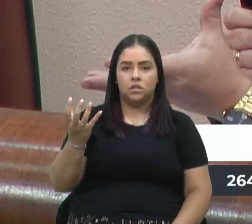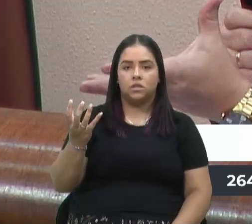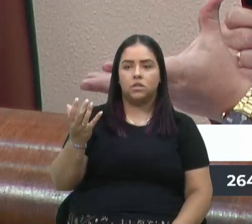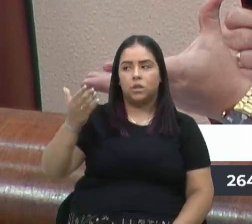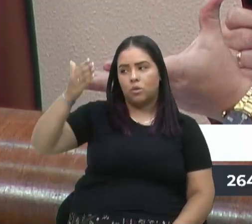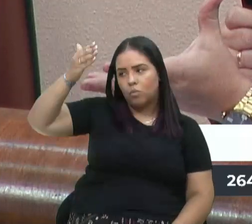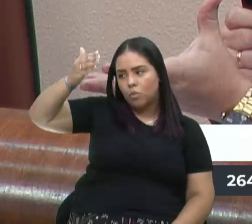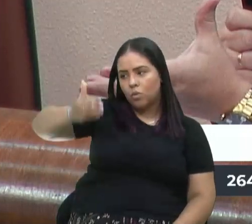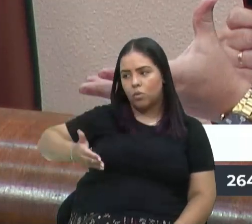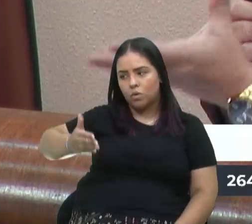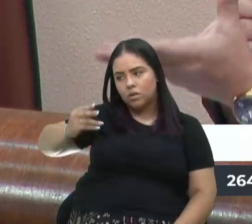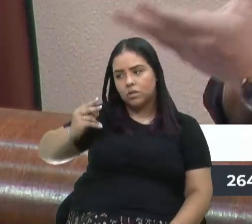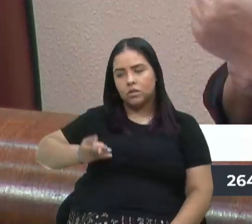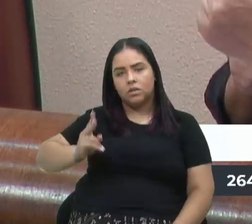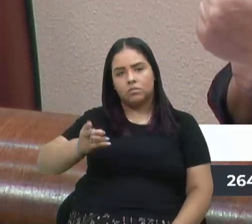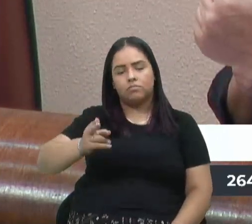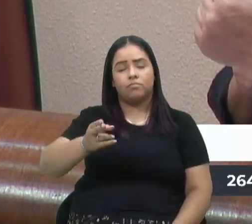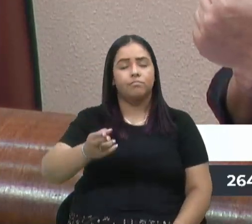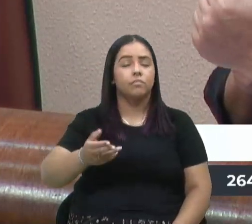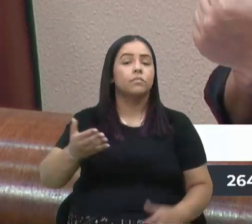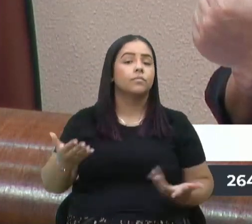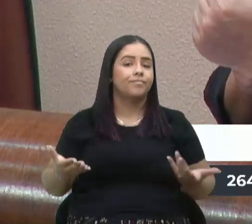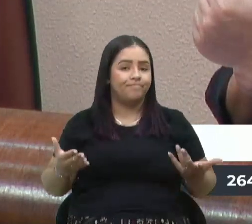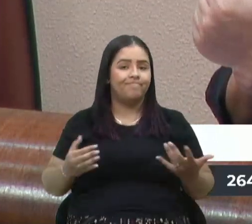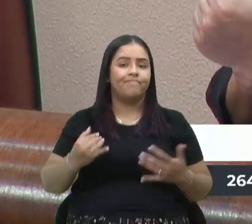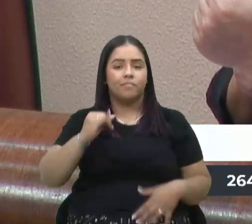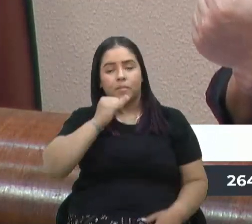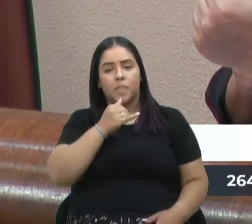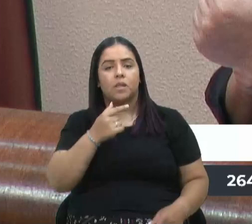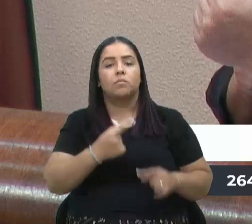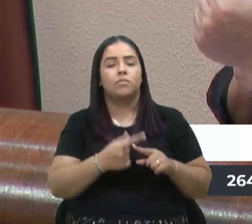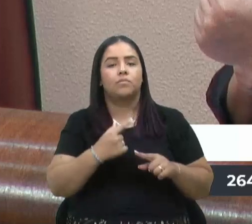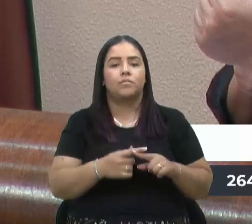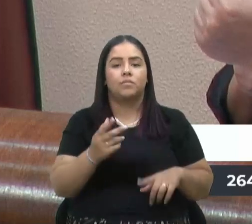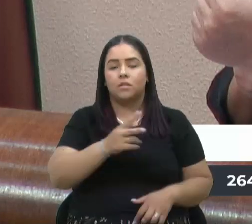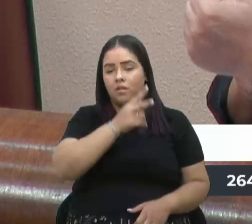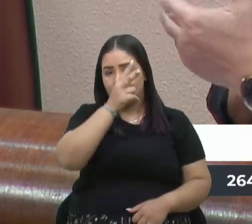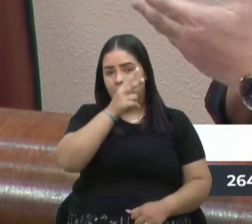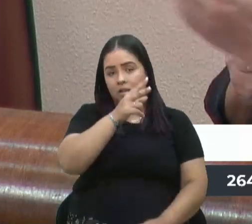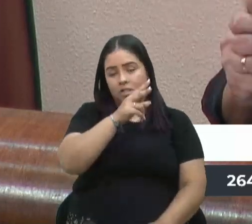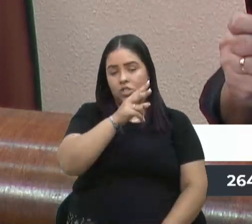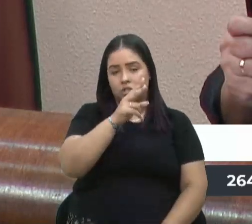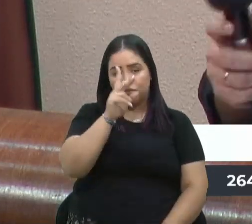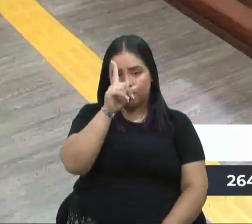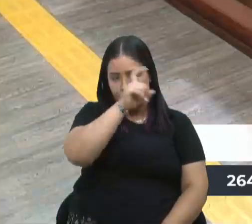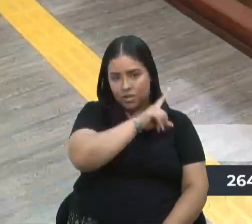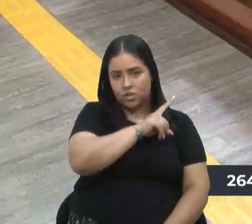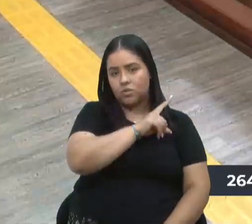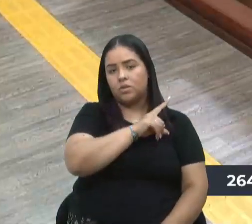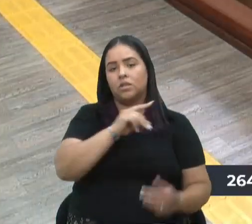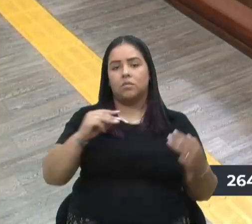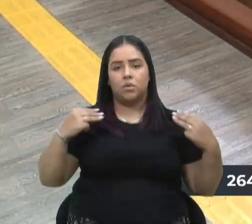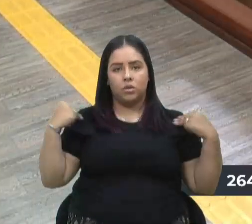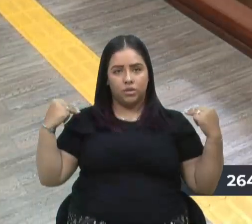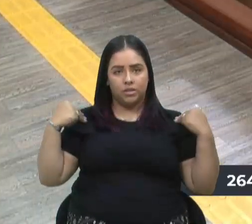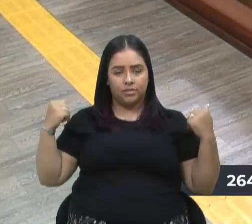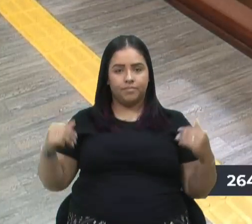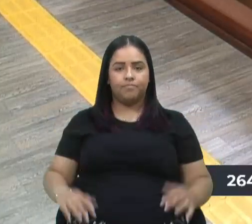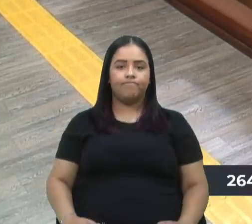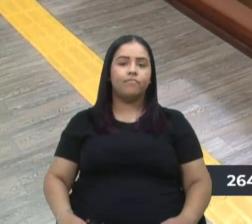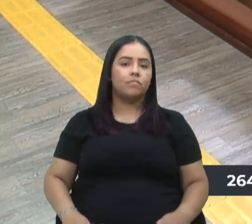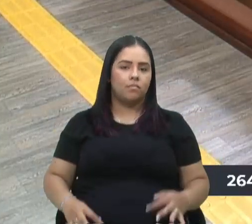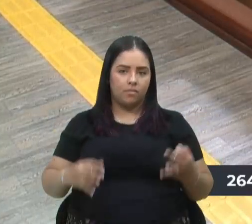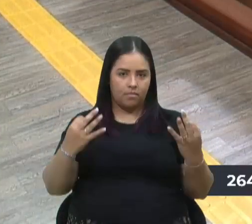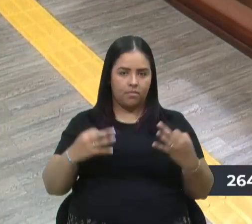a toda hora, vereador Renato, infelizmente, porque os nossos motoristas é difícil de lidar. Obrigado, vereador. Com certeza, vereador Bressan. Eu